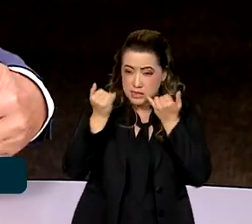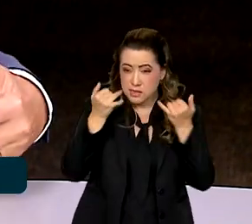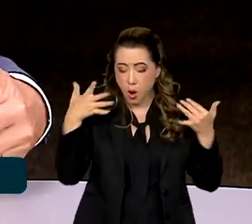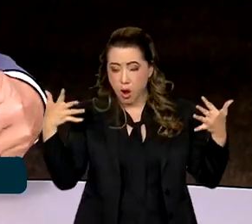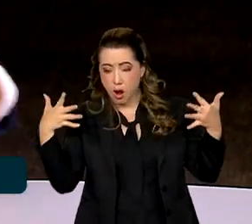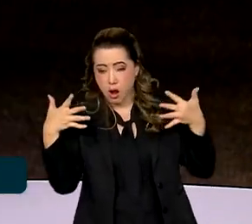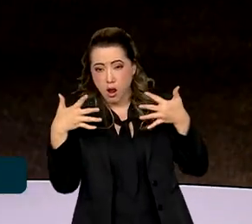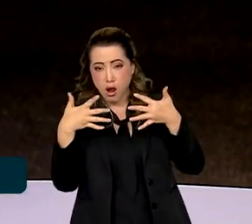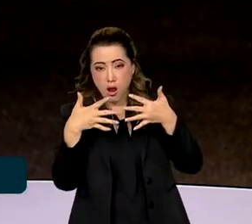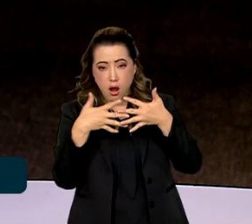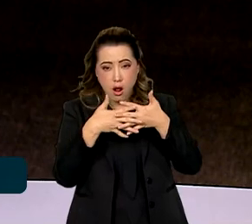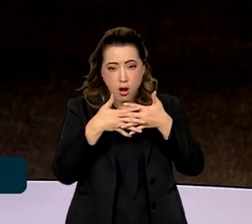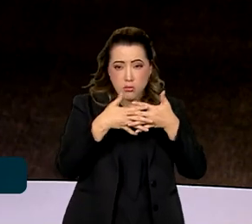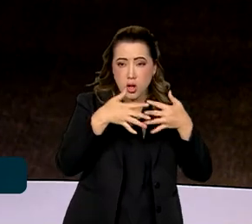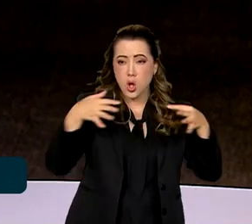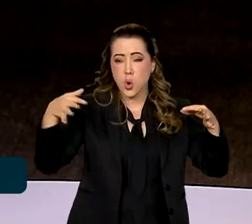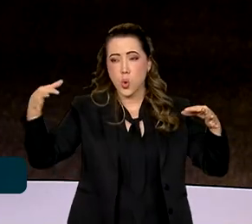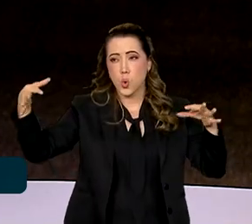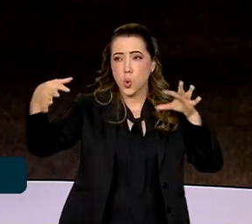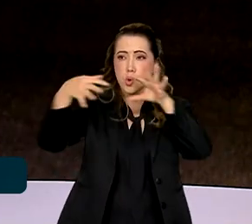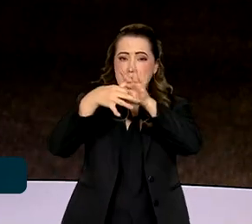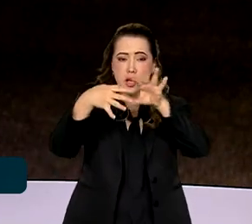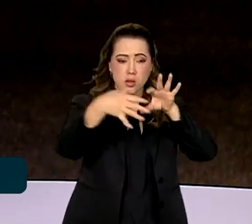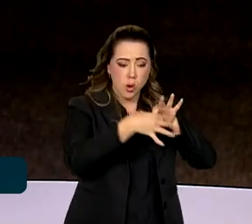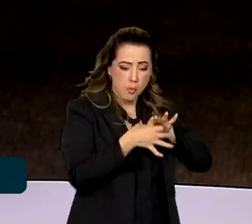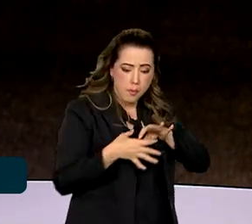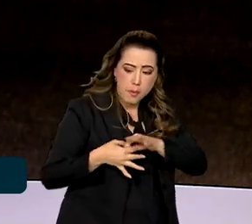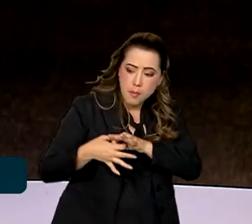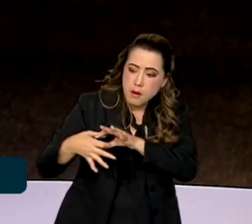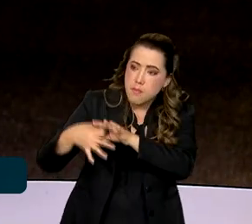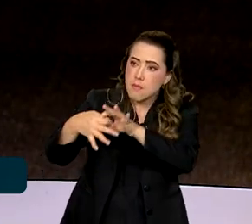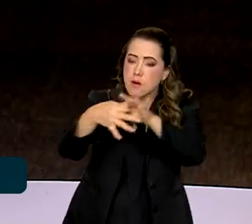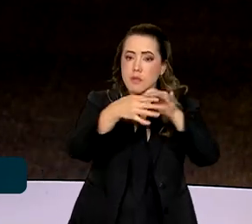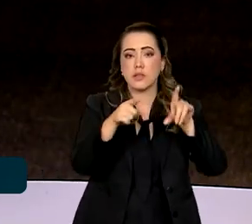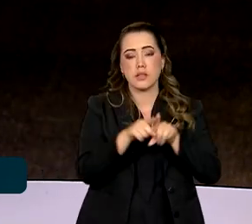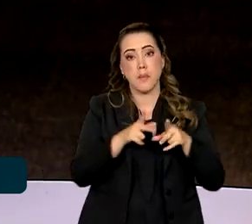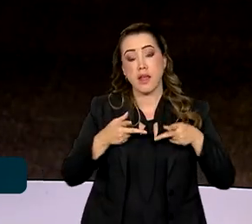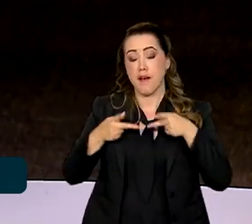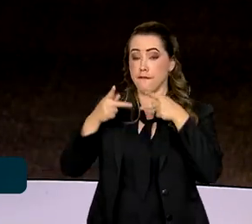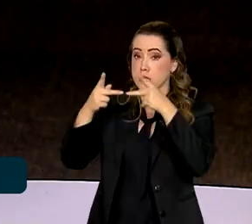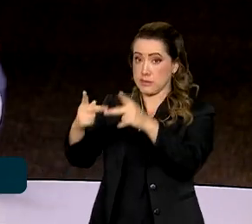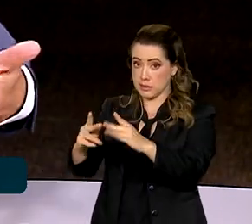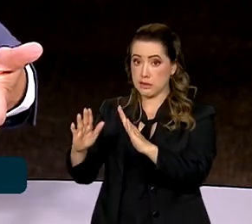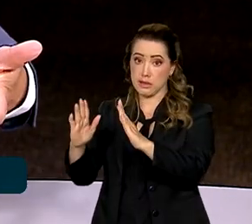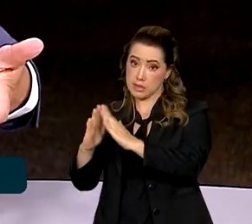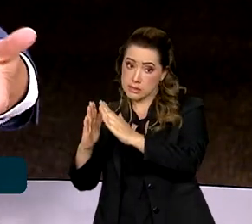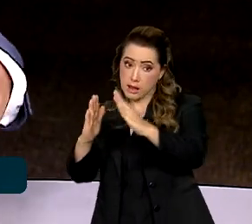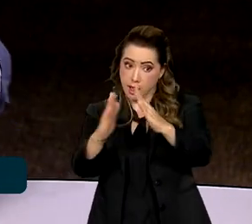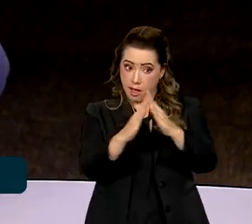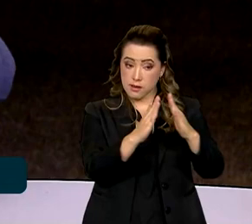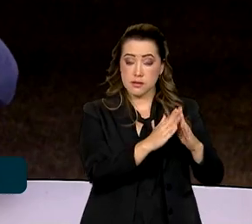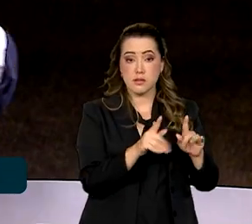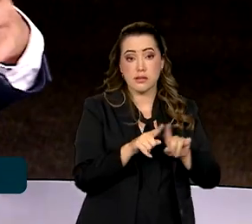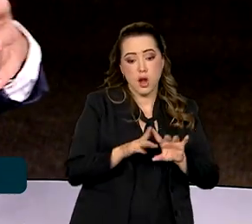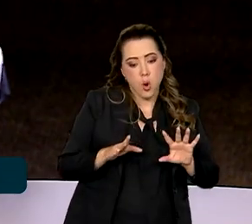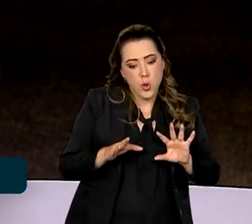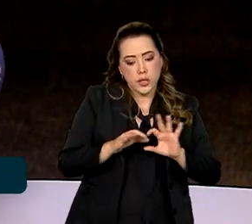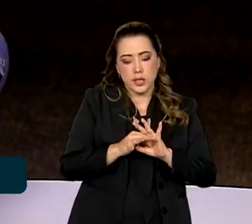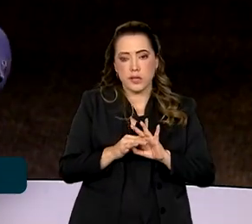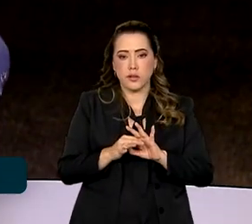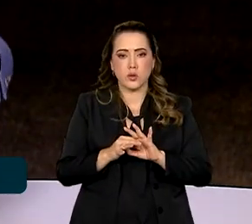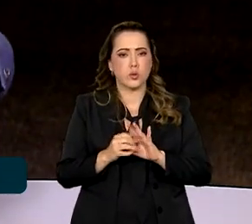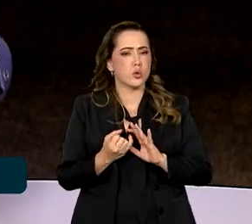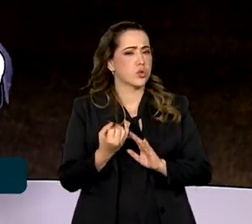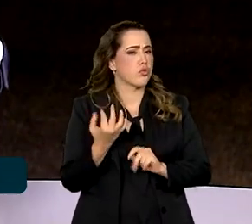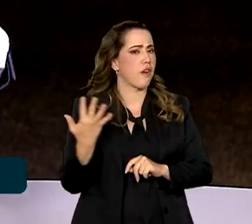as visitas dessa rede da assistência social, integrado com entidades. Na verdade,